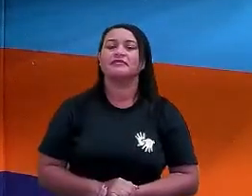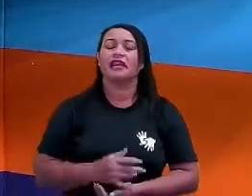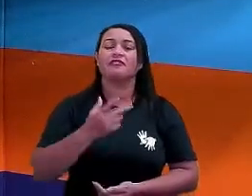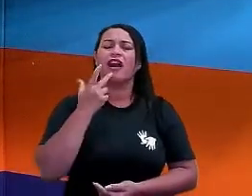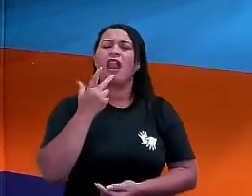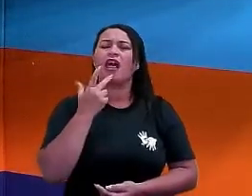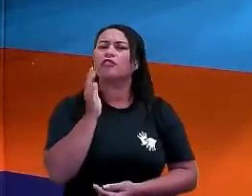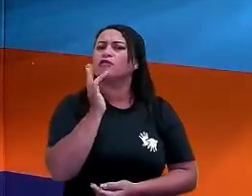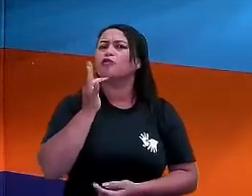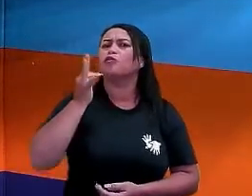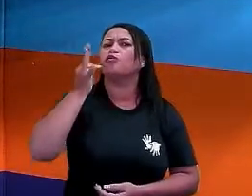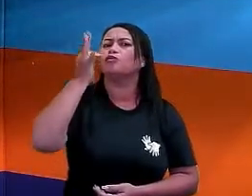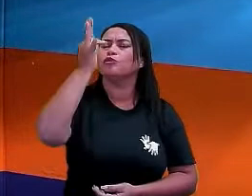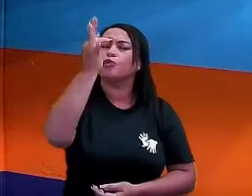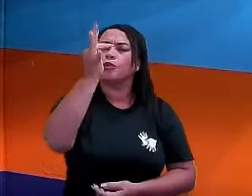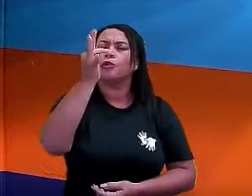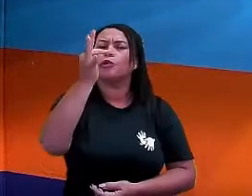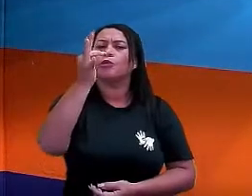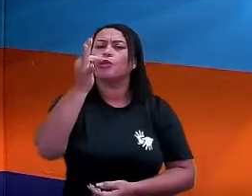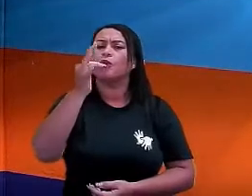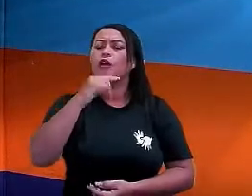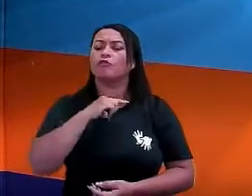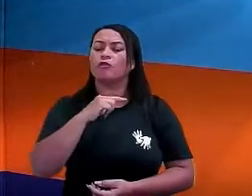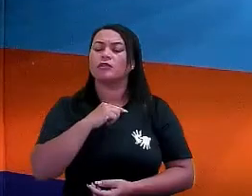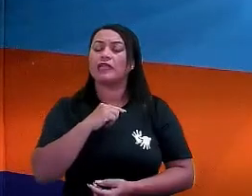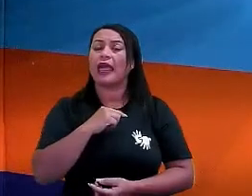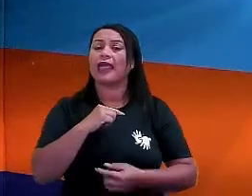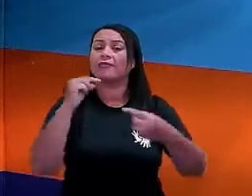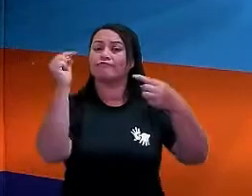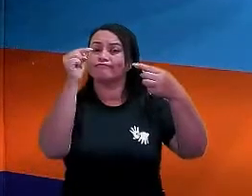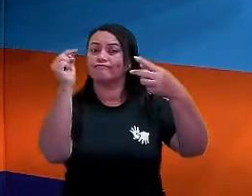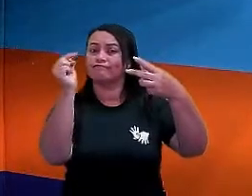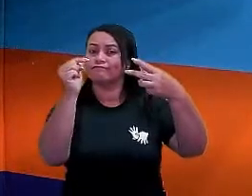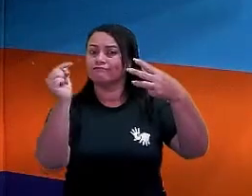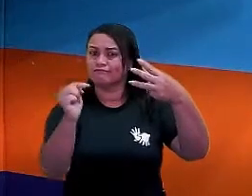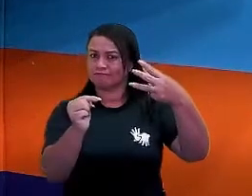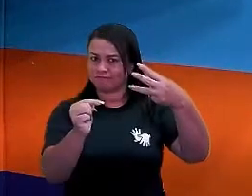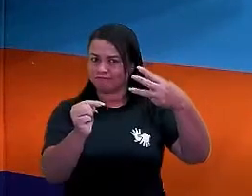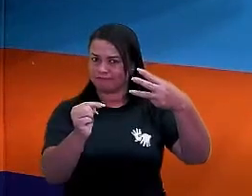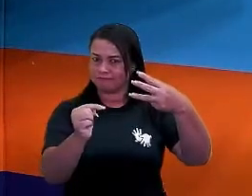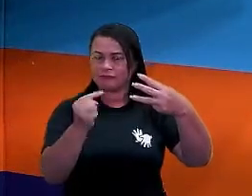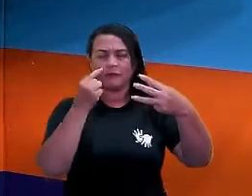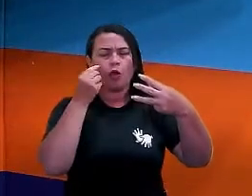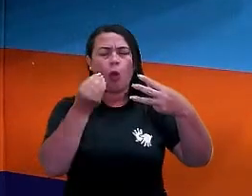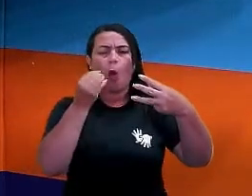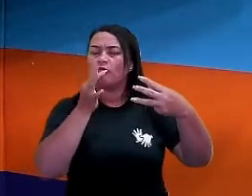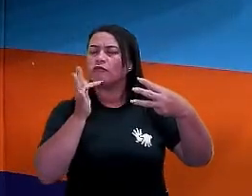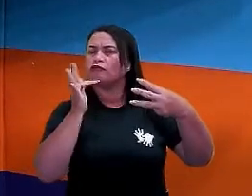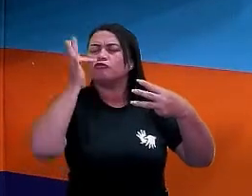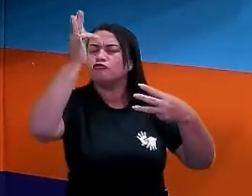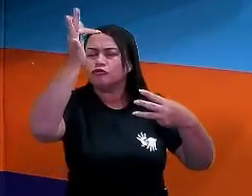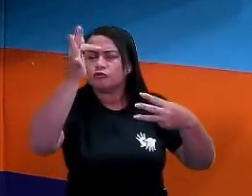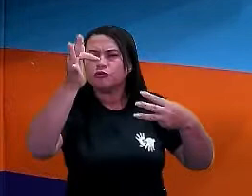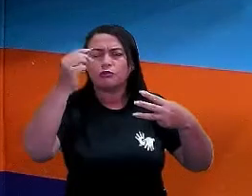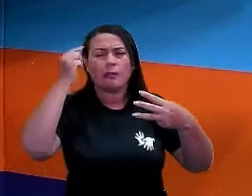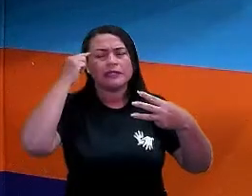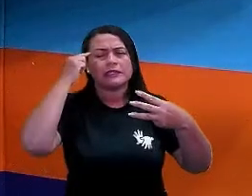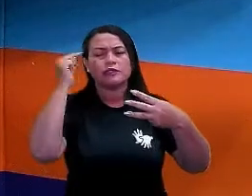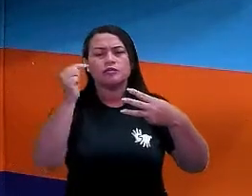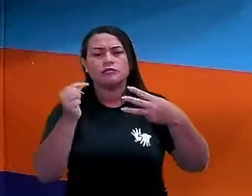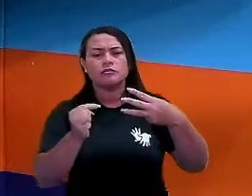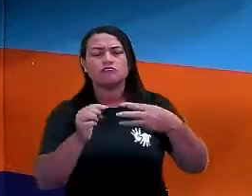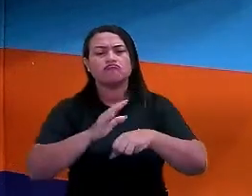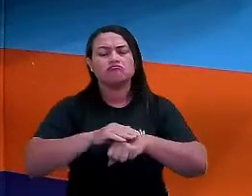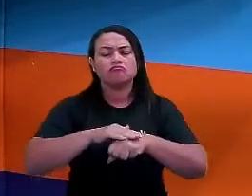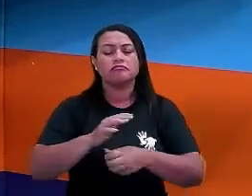de futuro, eu trago 3 situações para a gente falar de futuro. Eu digo, por exemplo, assim, I'm going to Rio